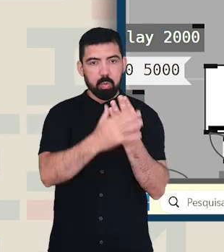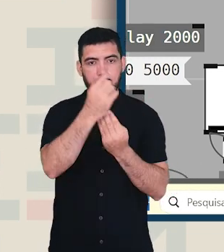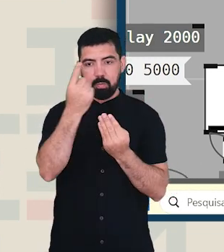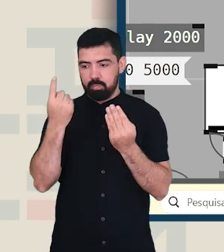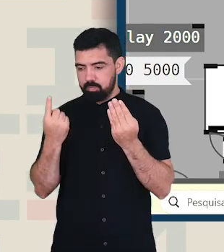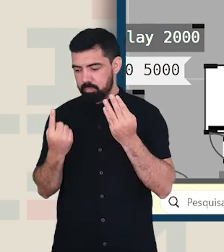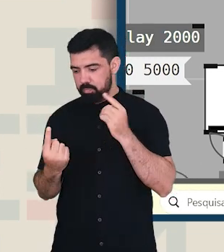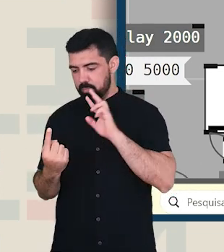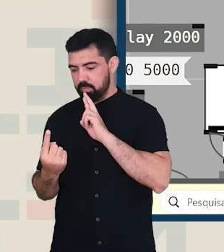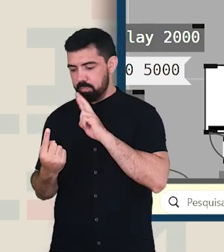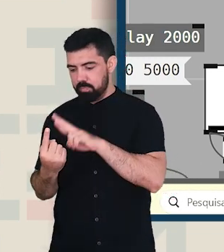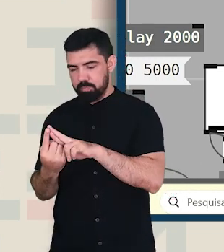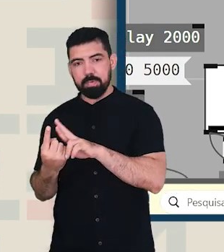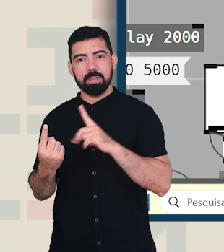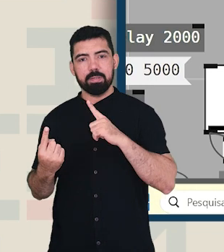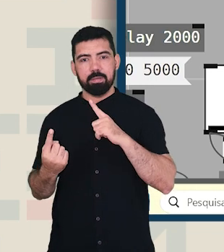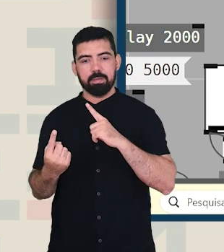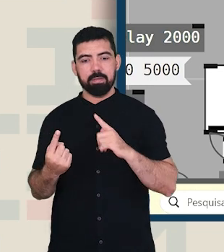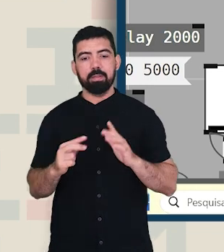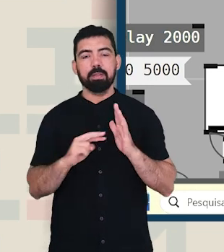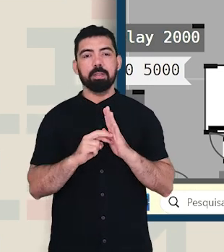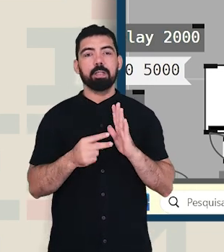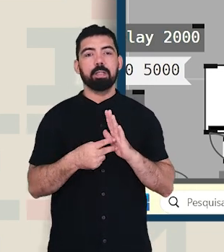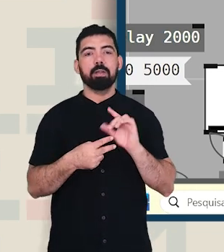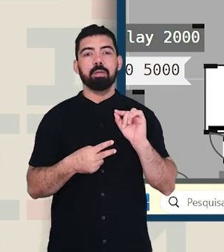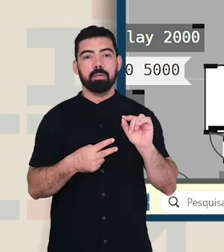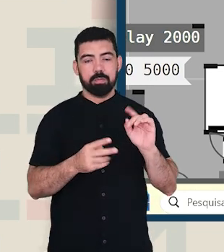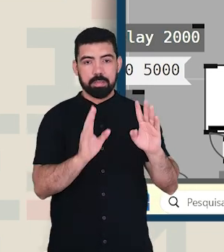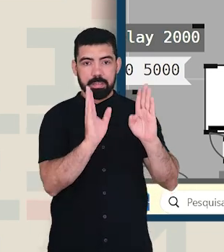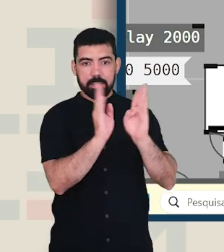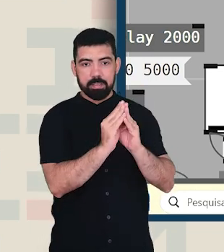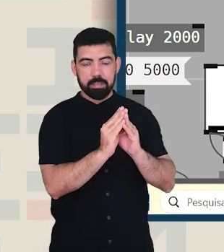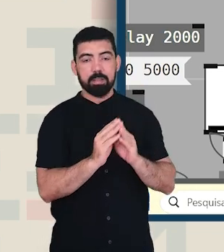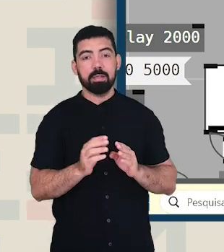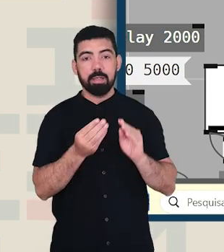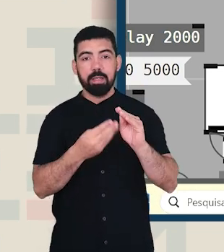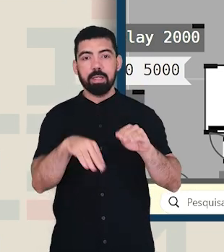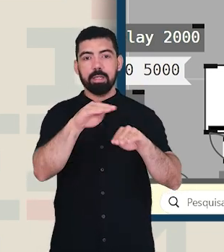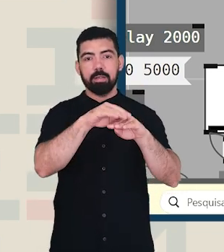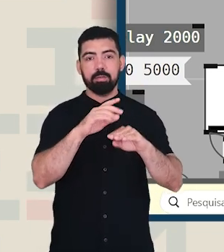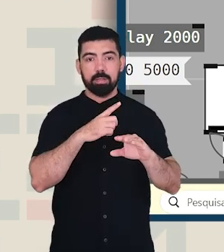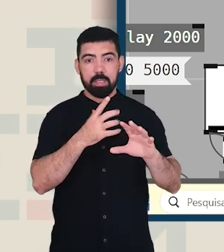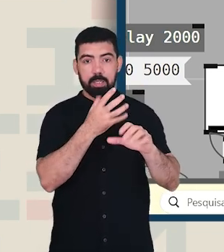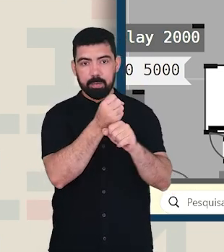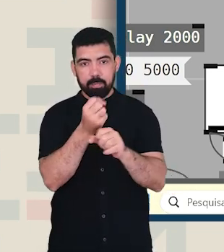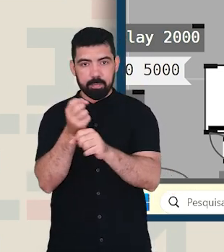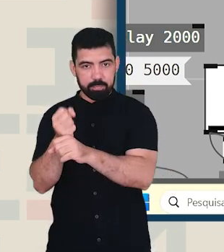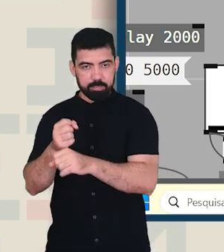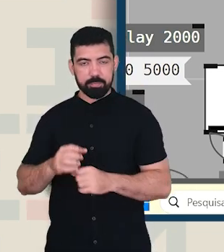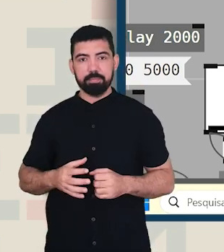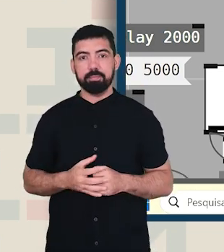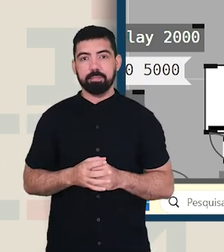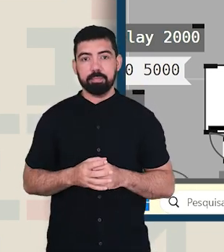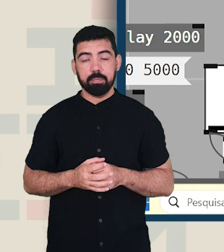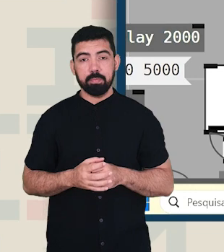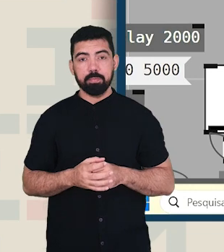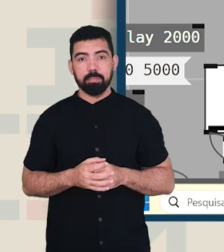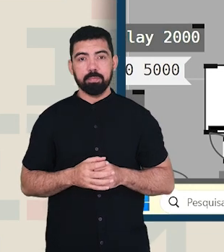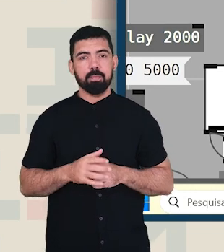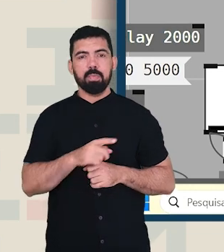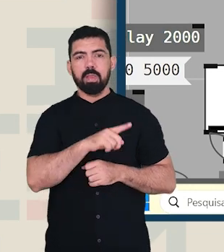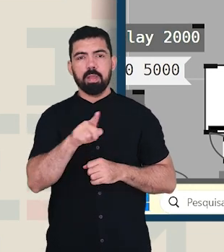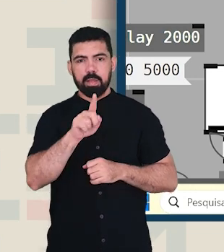saída. Então, isto se chama de síntese aditiva. Estou somando. Eles não estão